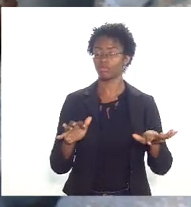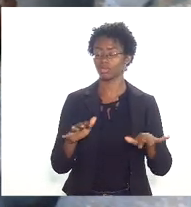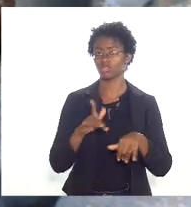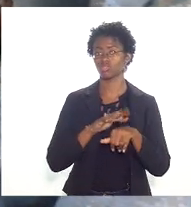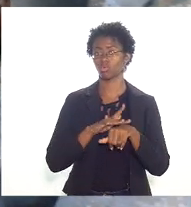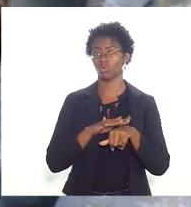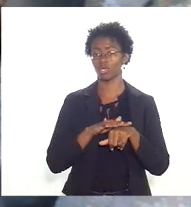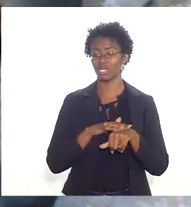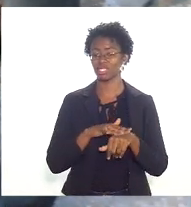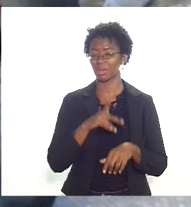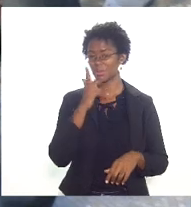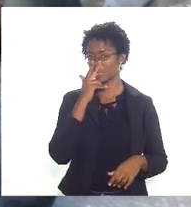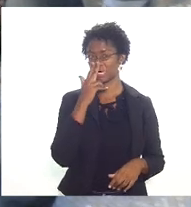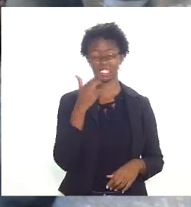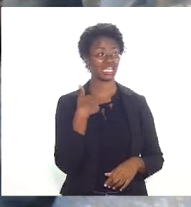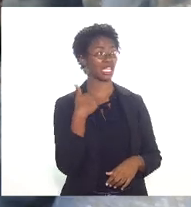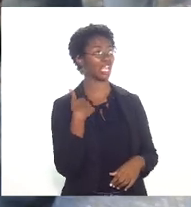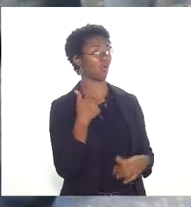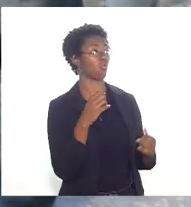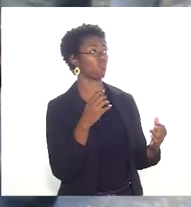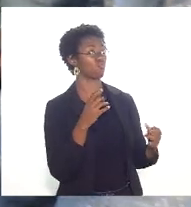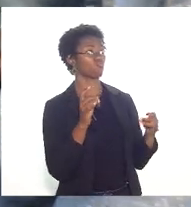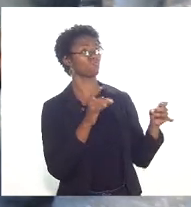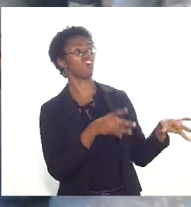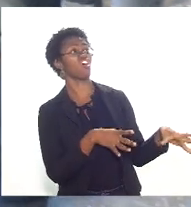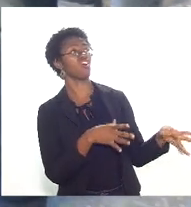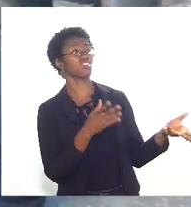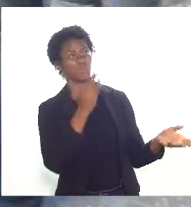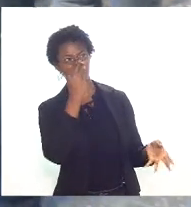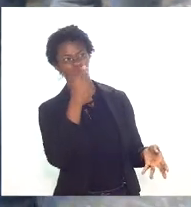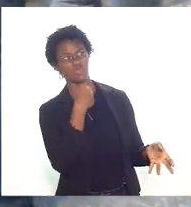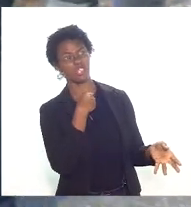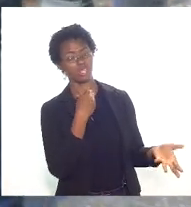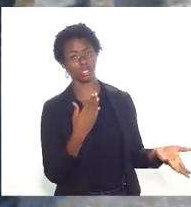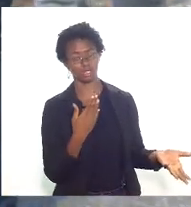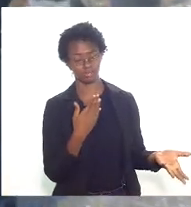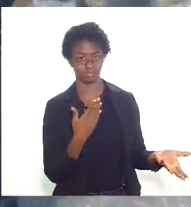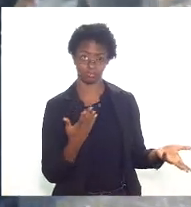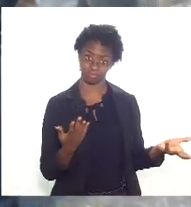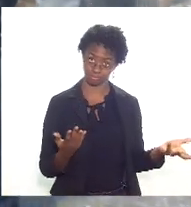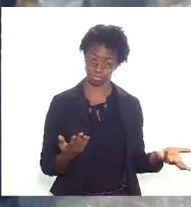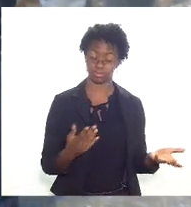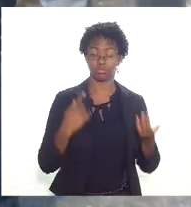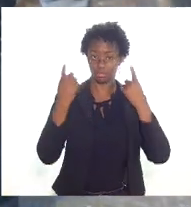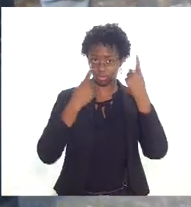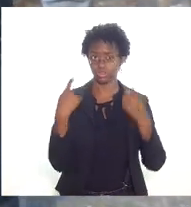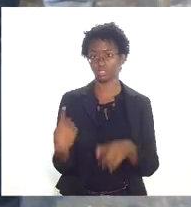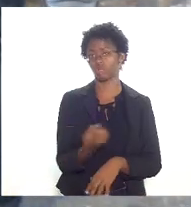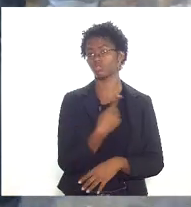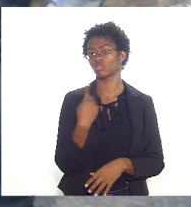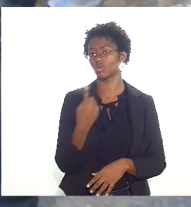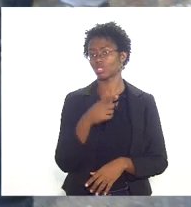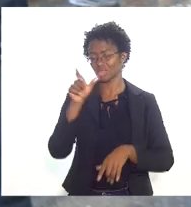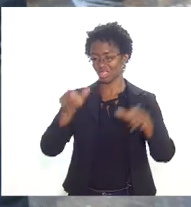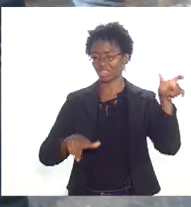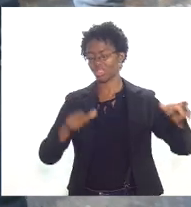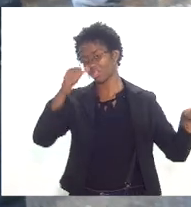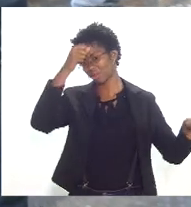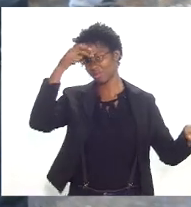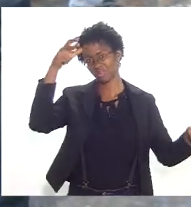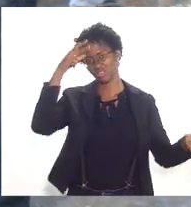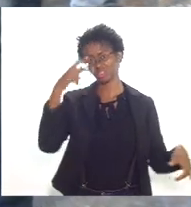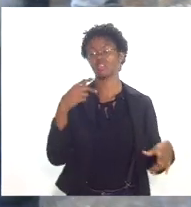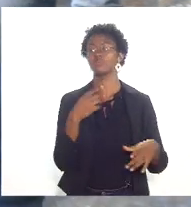endemias eles estariam fora dessa discussão bom então há uma preocupação do colegiado muitos prefeitos interpelando